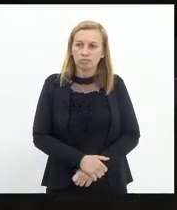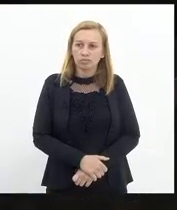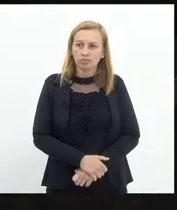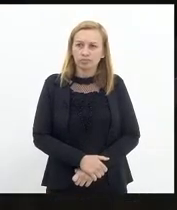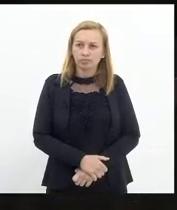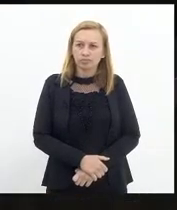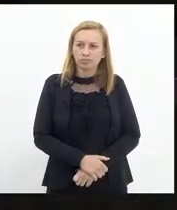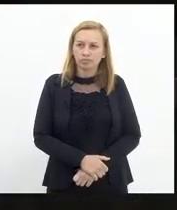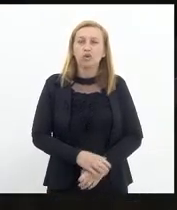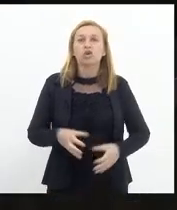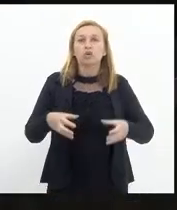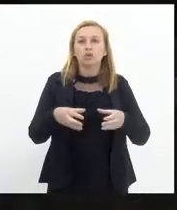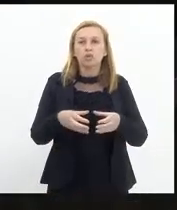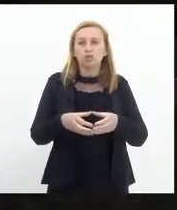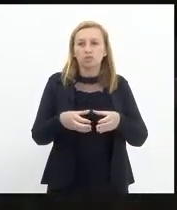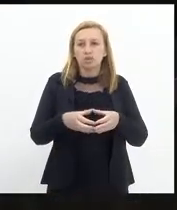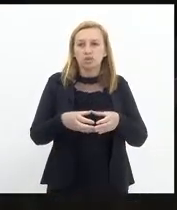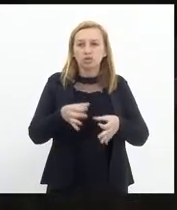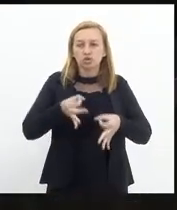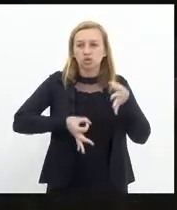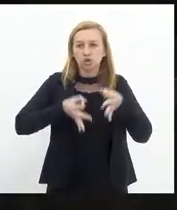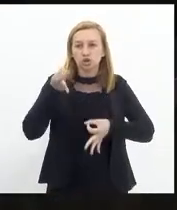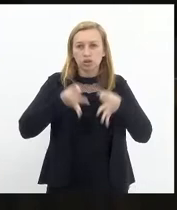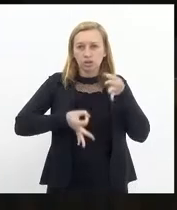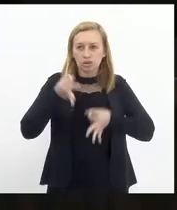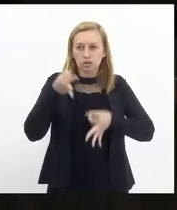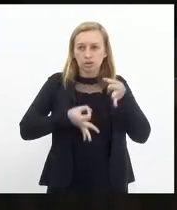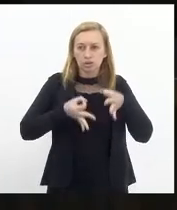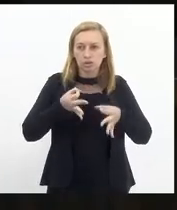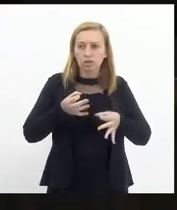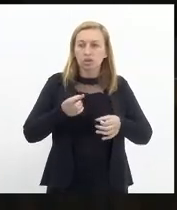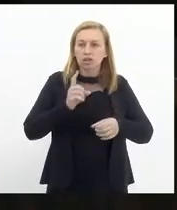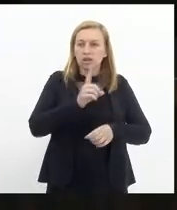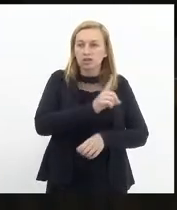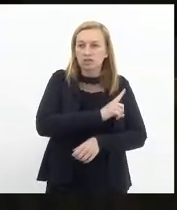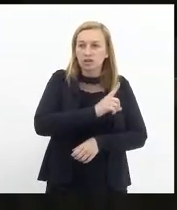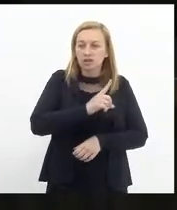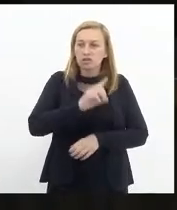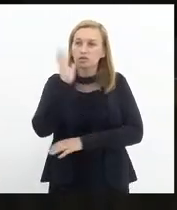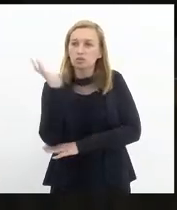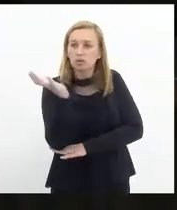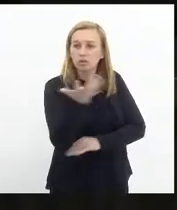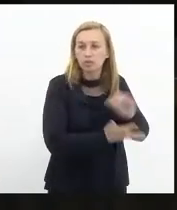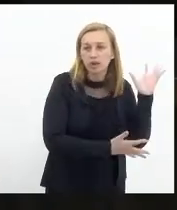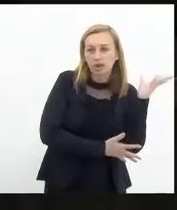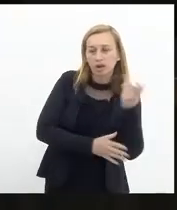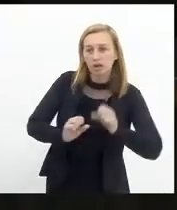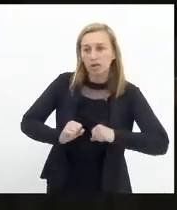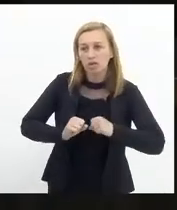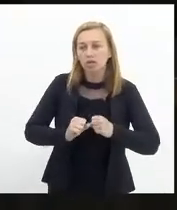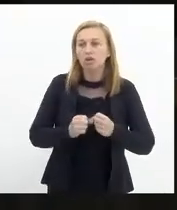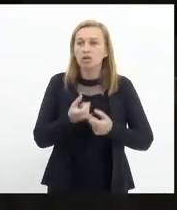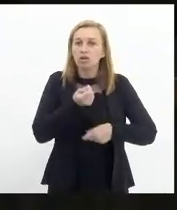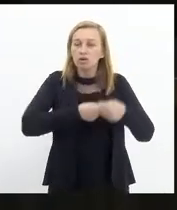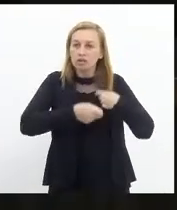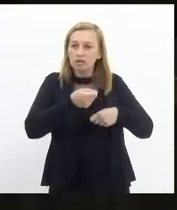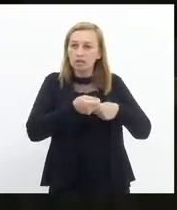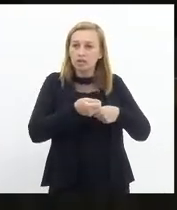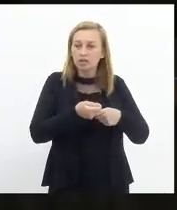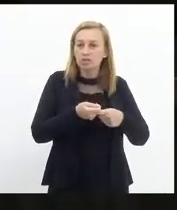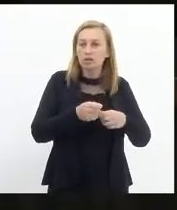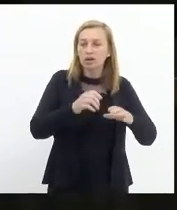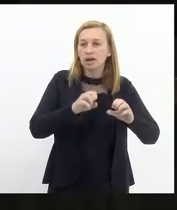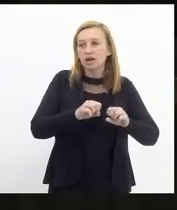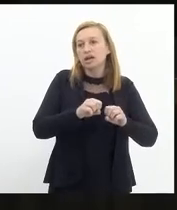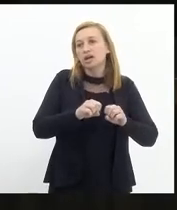Dependendo de pareceres das comissões de Constituição e Justiça, Defesa do Meio Ambiente, Assuntos Municipais e Desenvolvimento Regional e de Orçamento, as emendas de plenada. Para